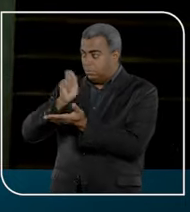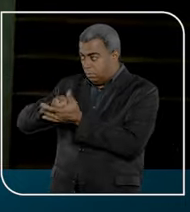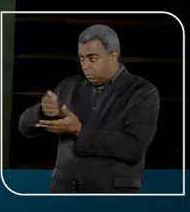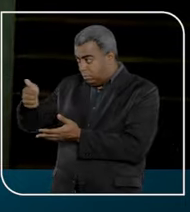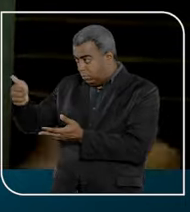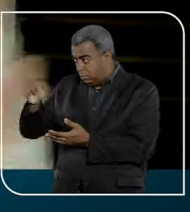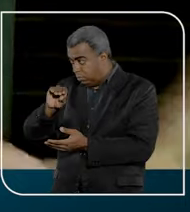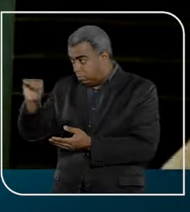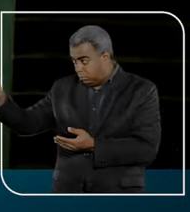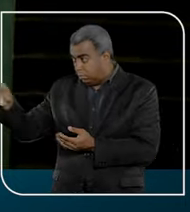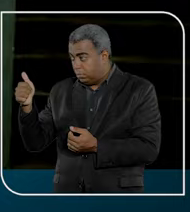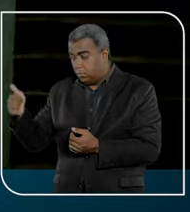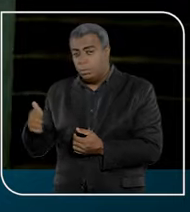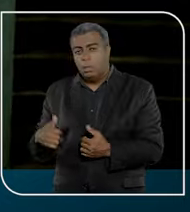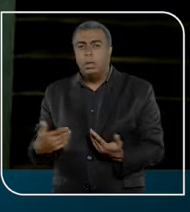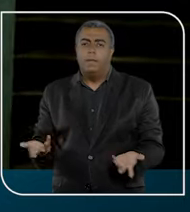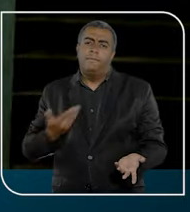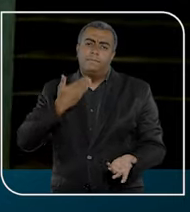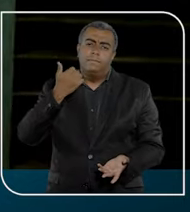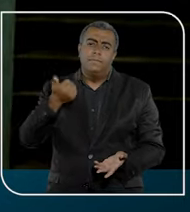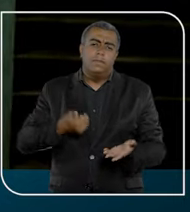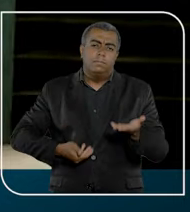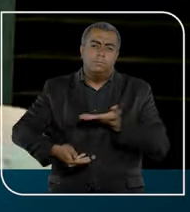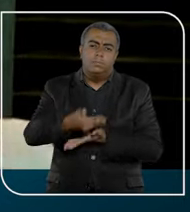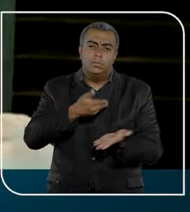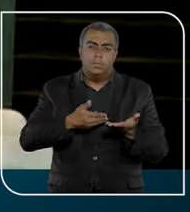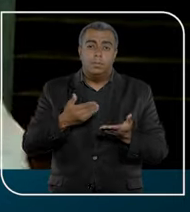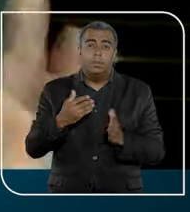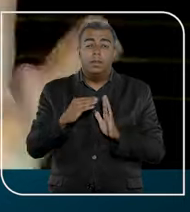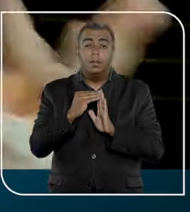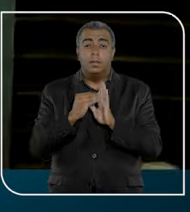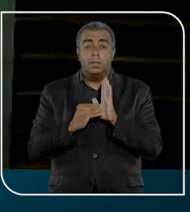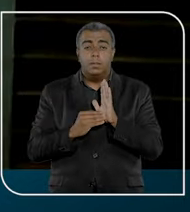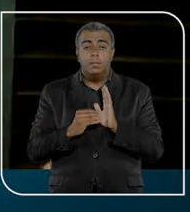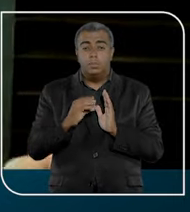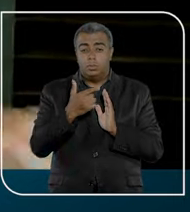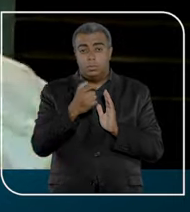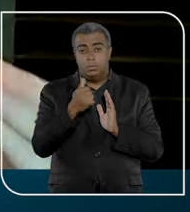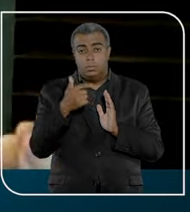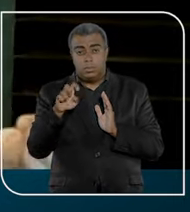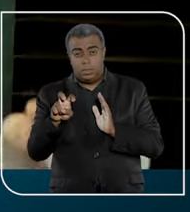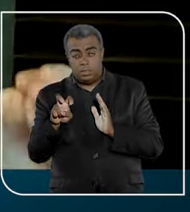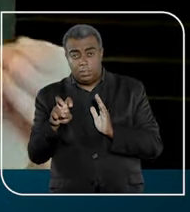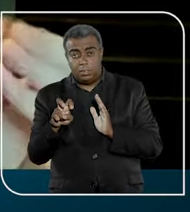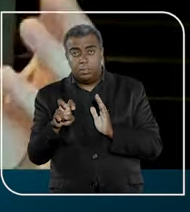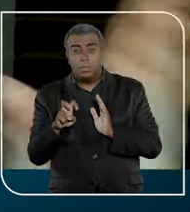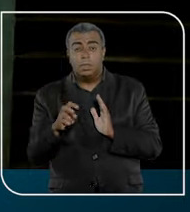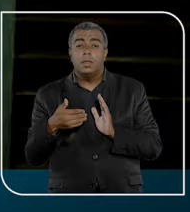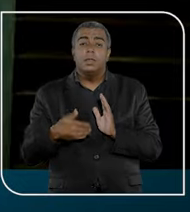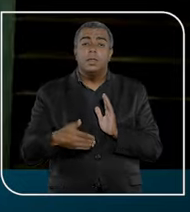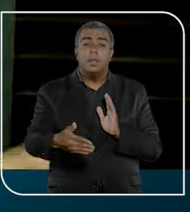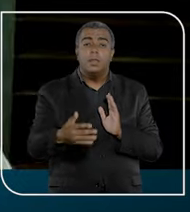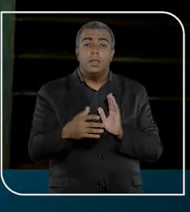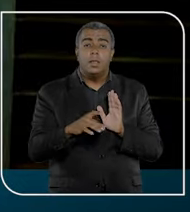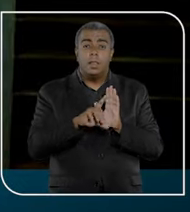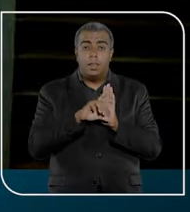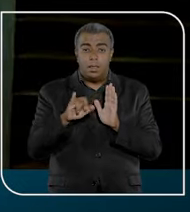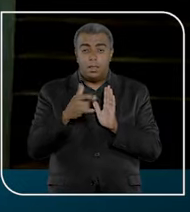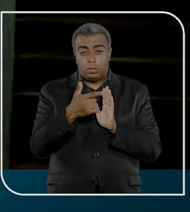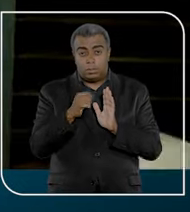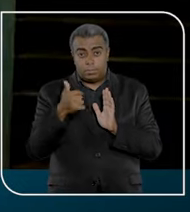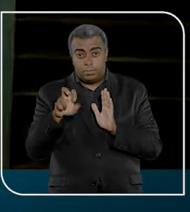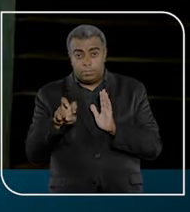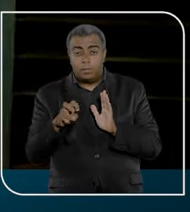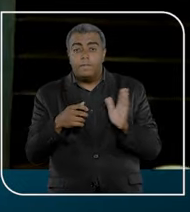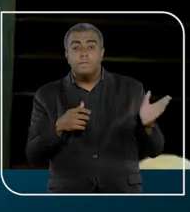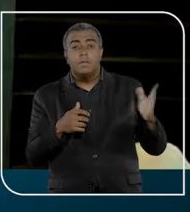E aí a gente facilita a tramitação. Eu acho que o código de 2015, ele veio com